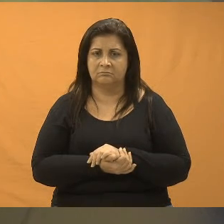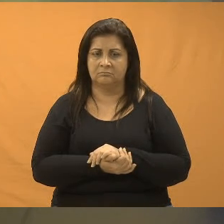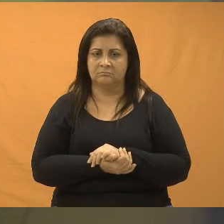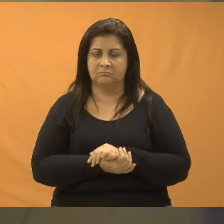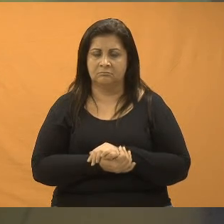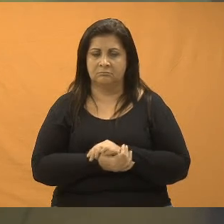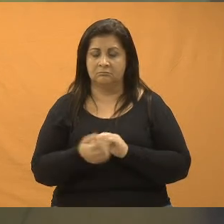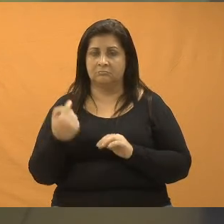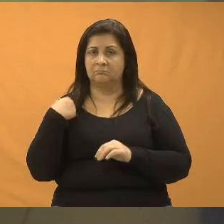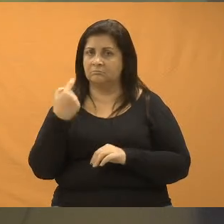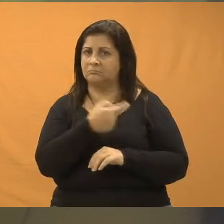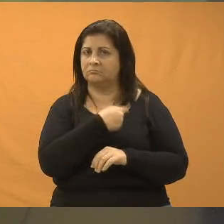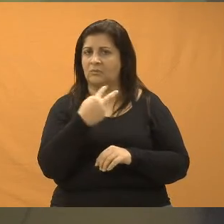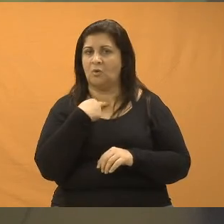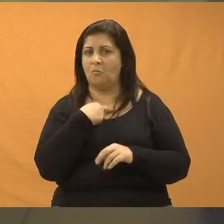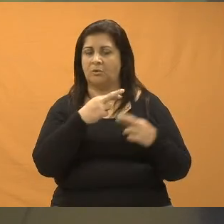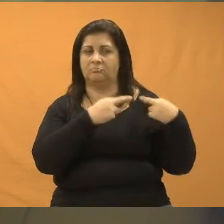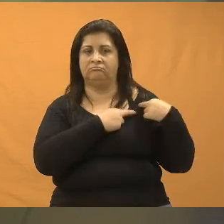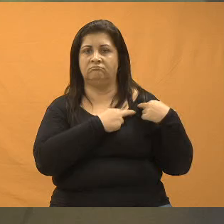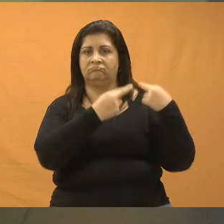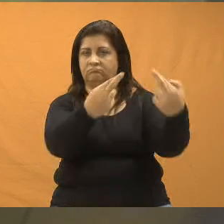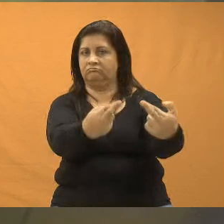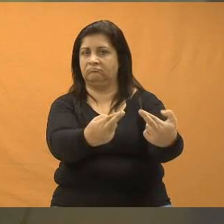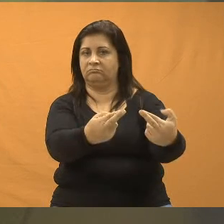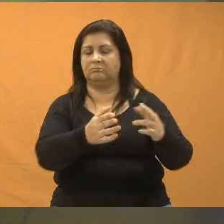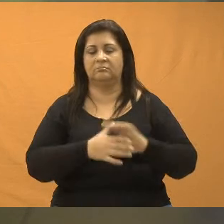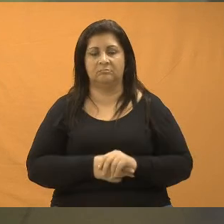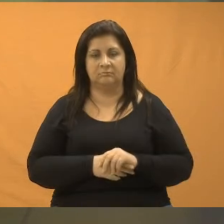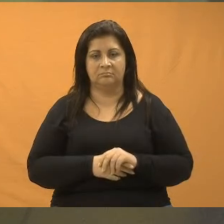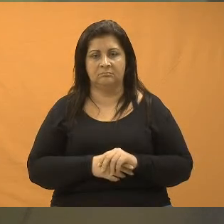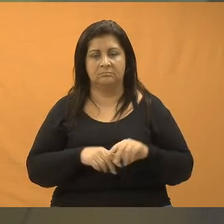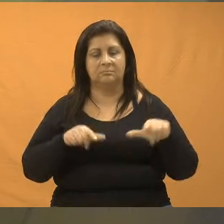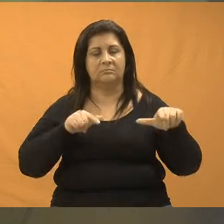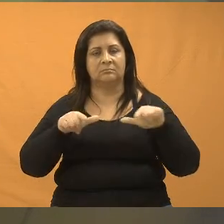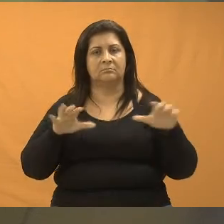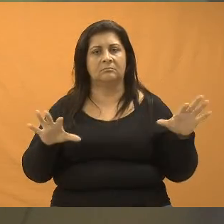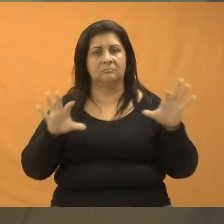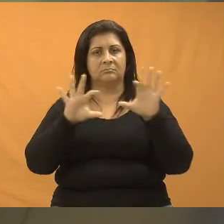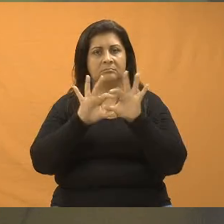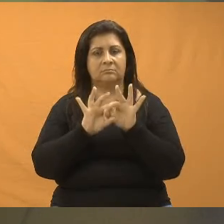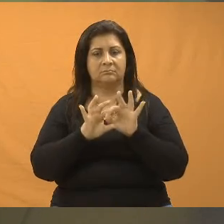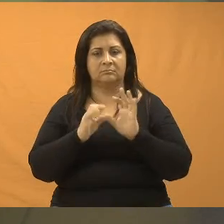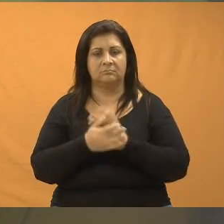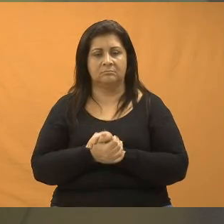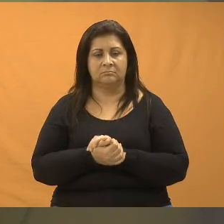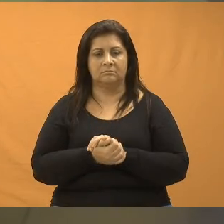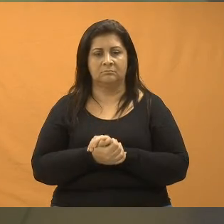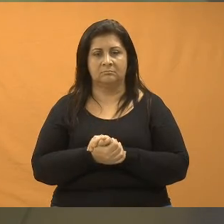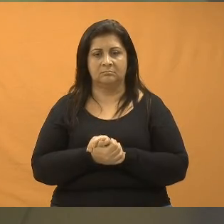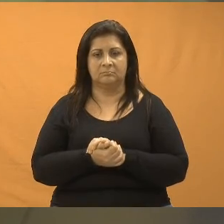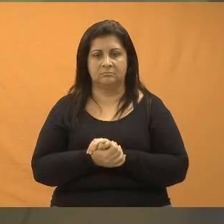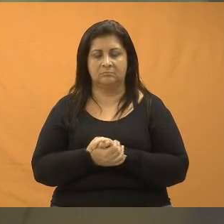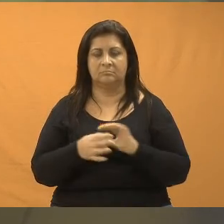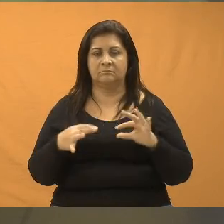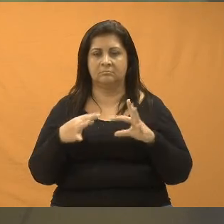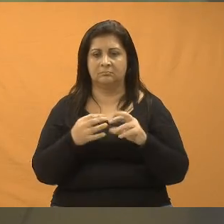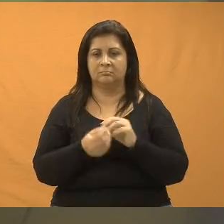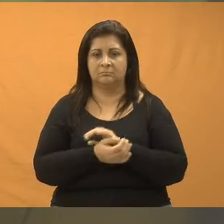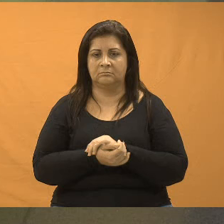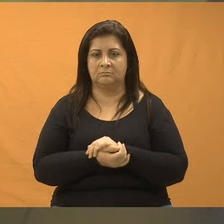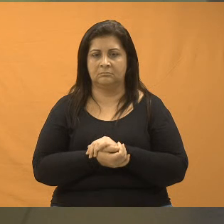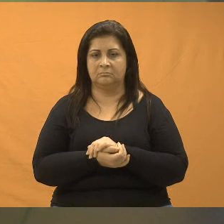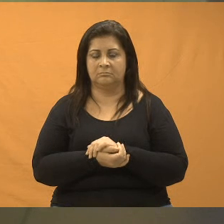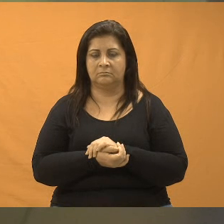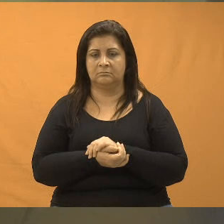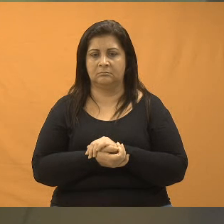a gente não pode transferir responsabilidade. Isso daí vai ser um trabalho em conjunto, um trabalho de todos. Quer falar alguma coisa,